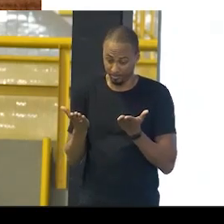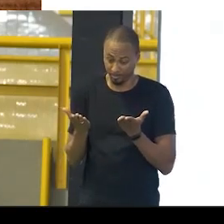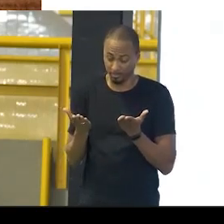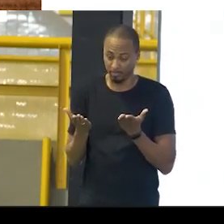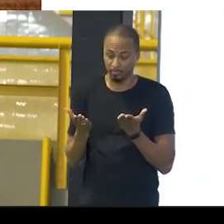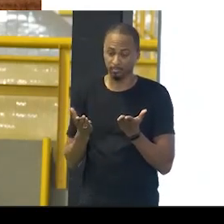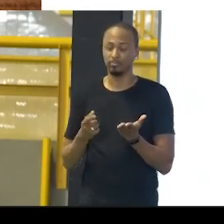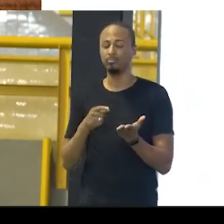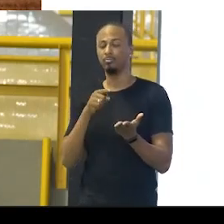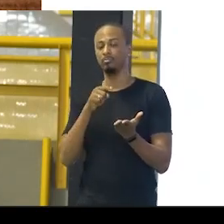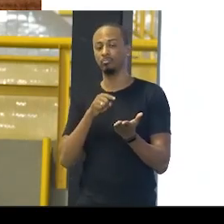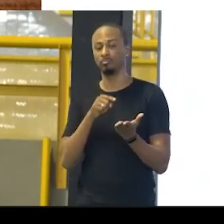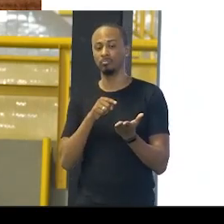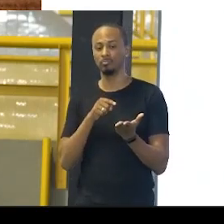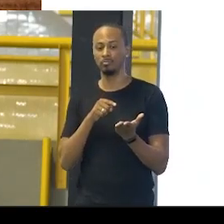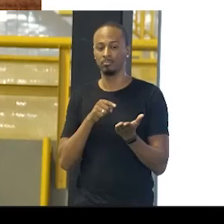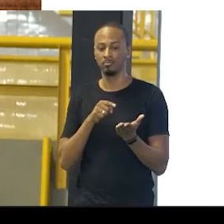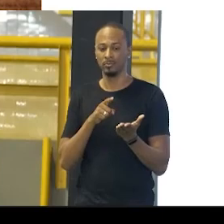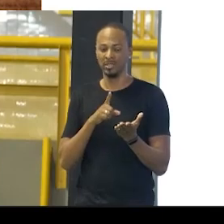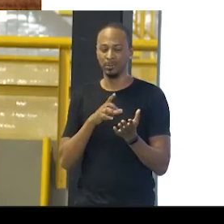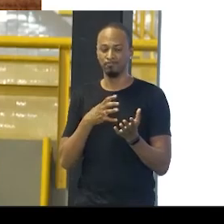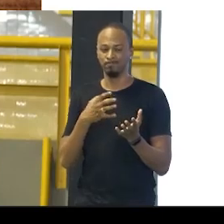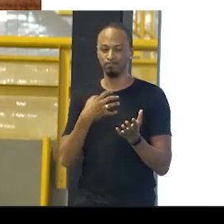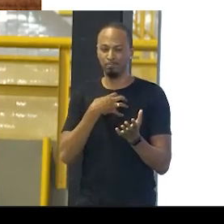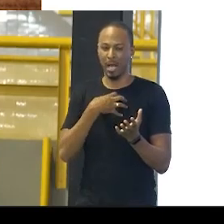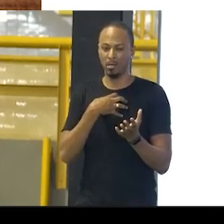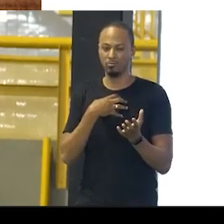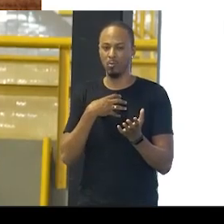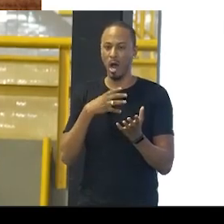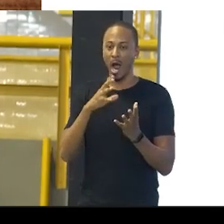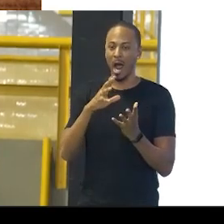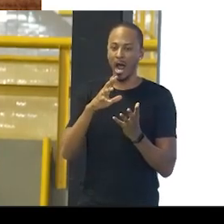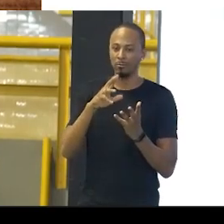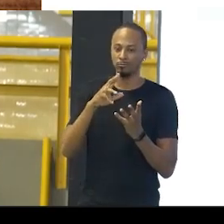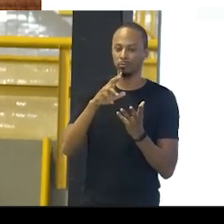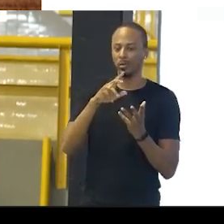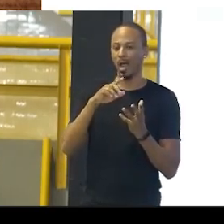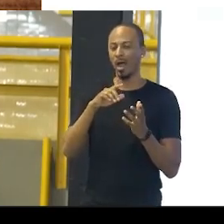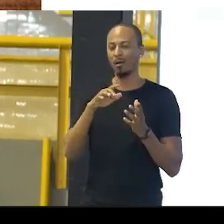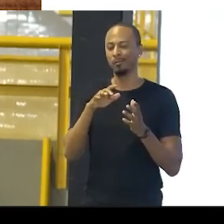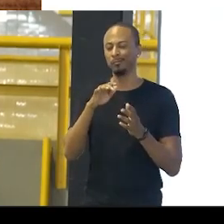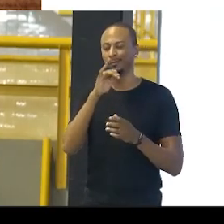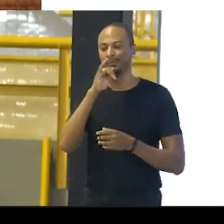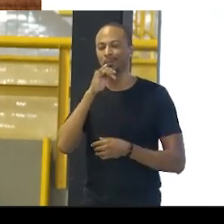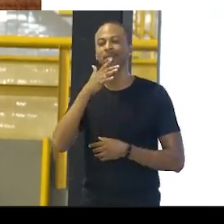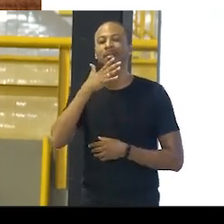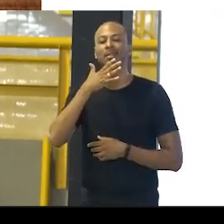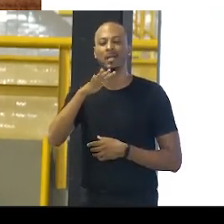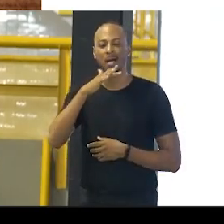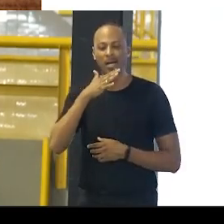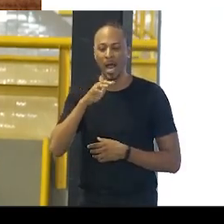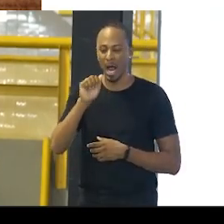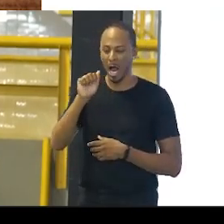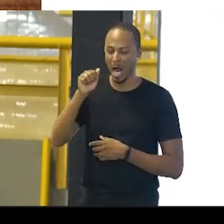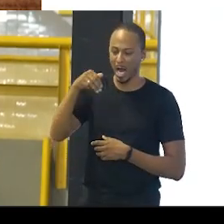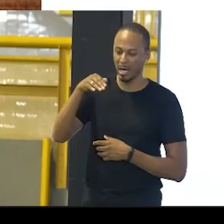peso do impacto ambiental é justificado pelo